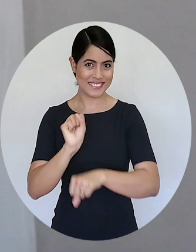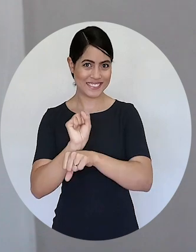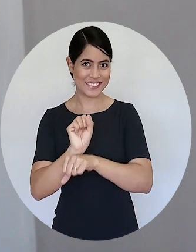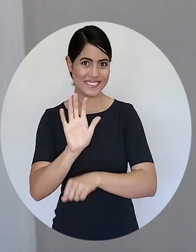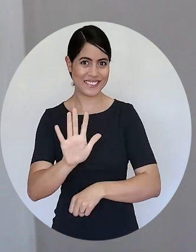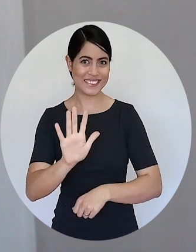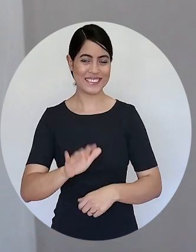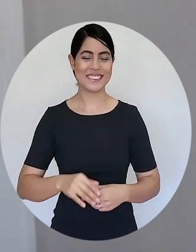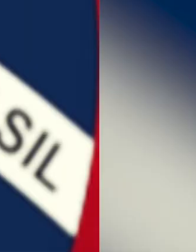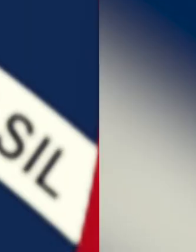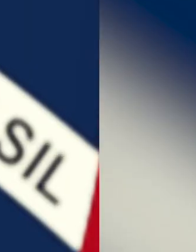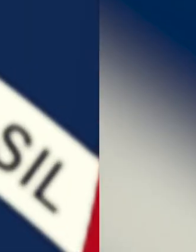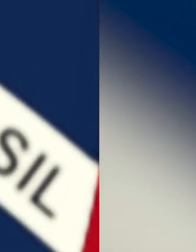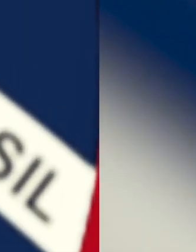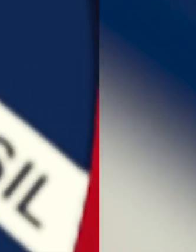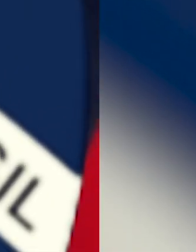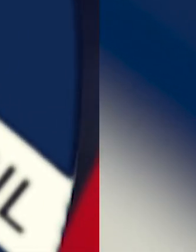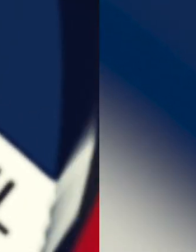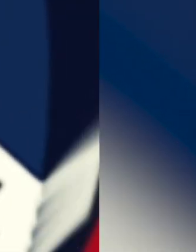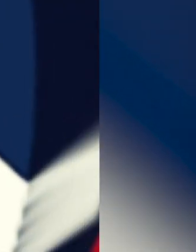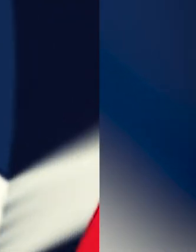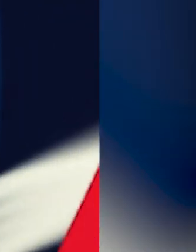Cruz. Não saia daí.